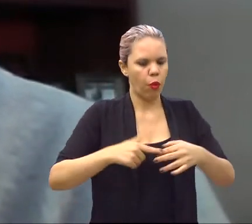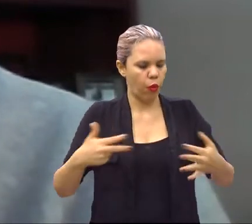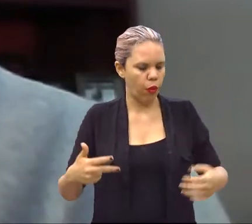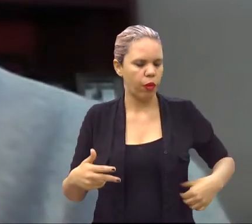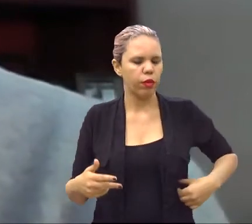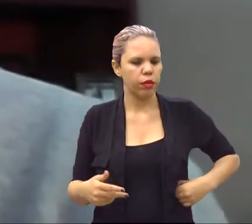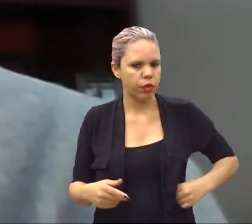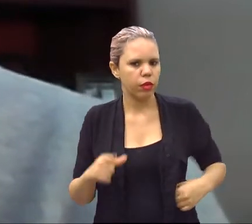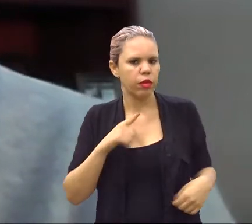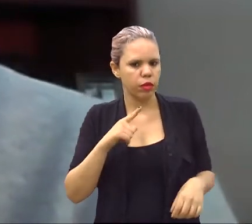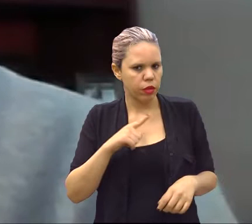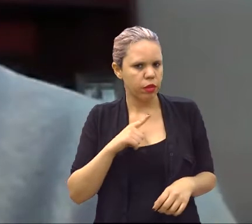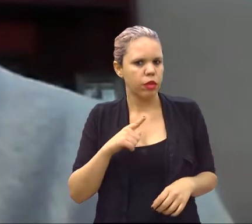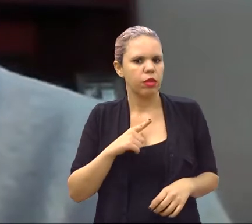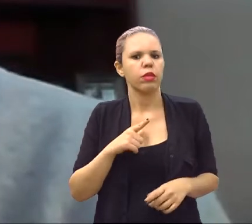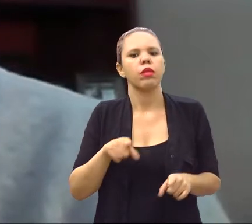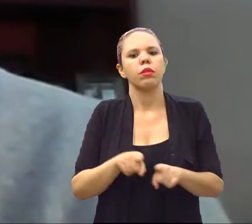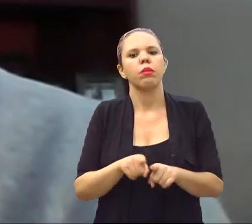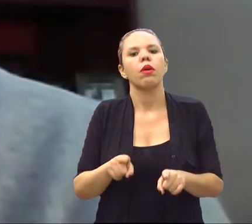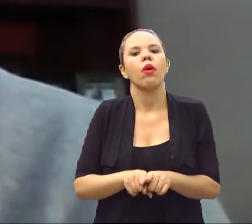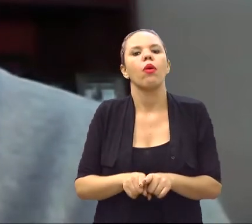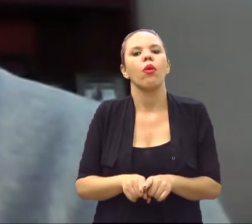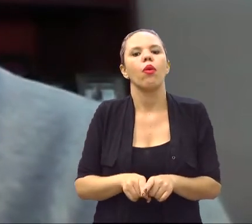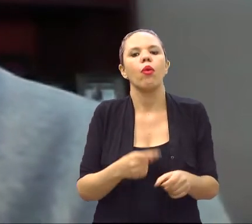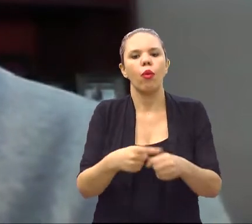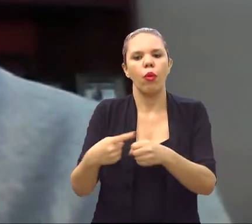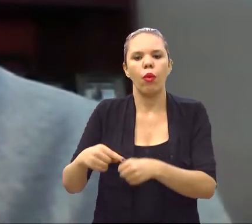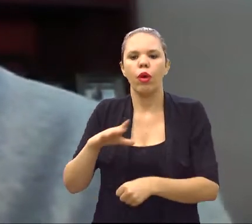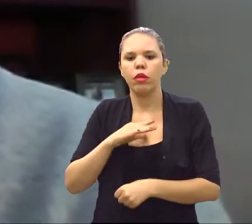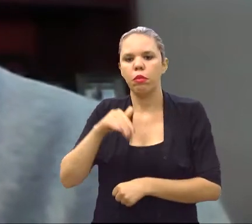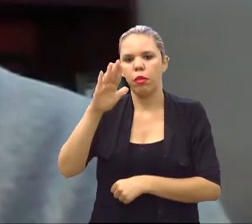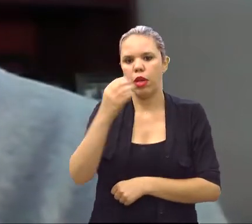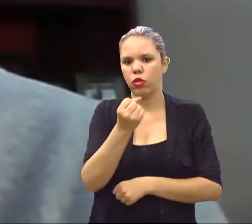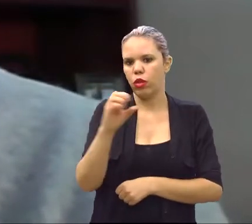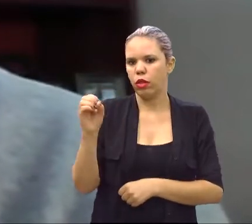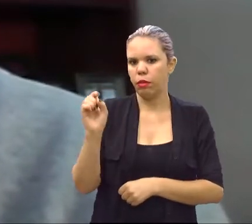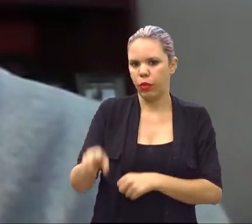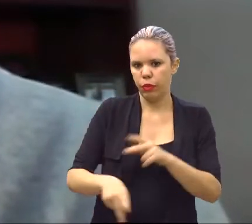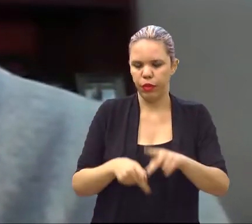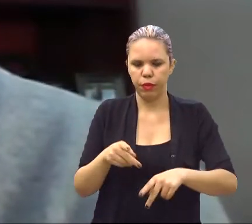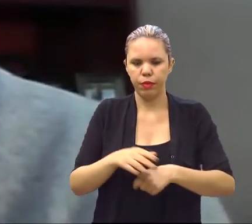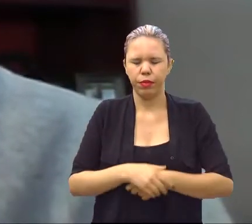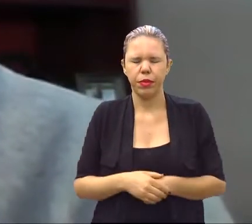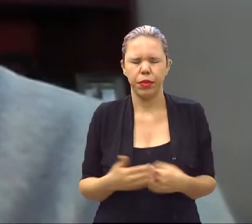seletiva e tem uma linha de corte também, que são nos municípios com mais de 80 mil